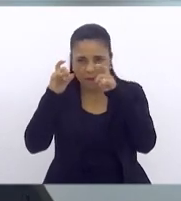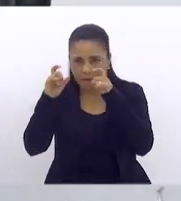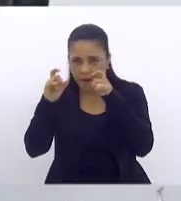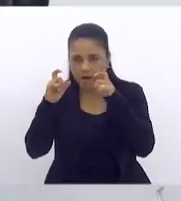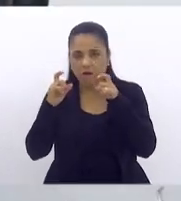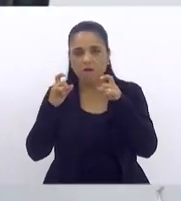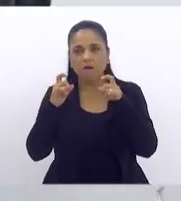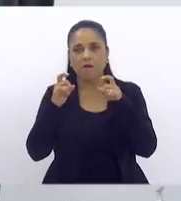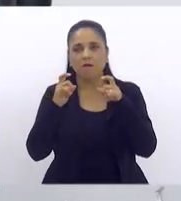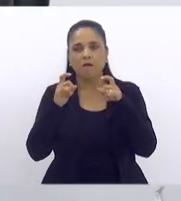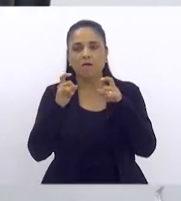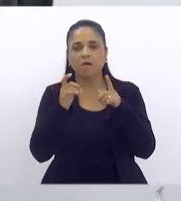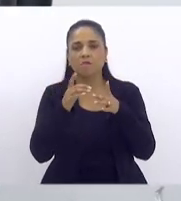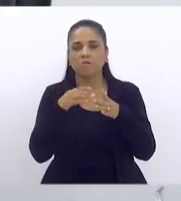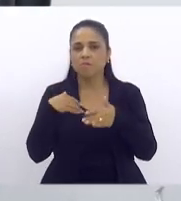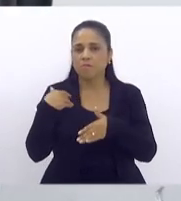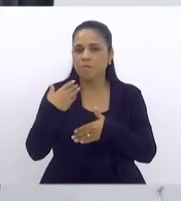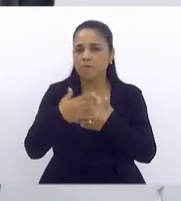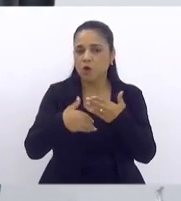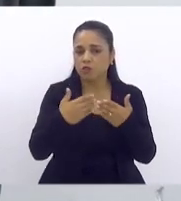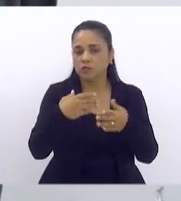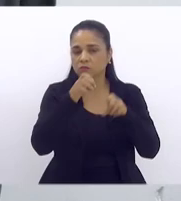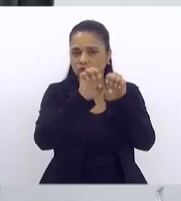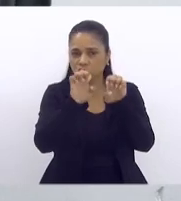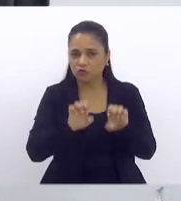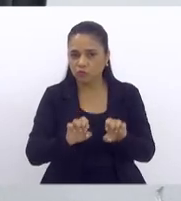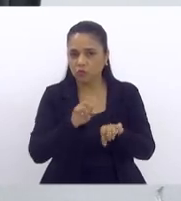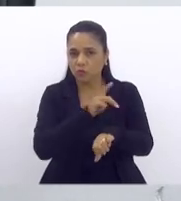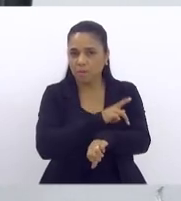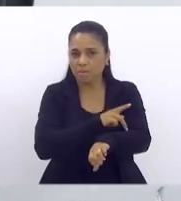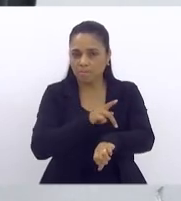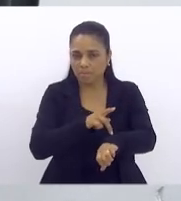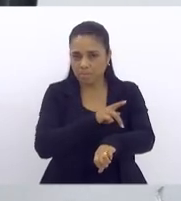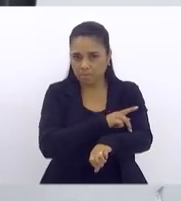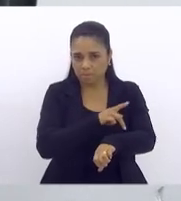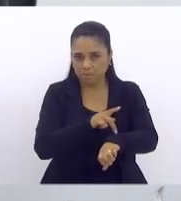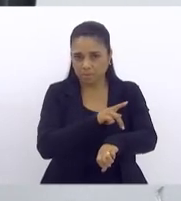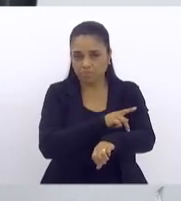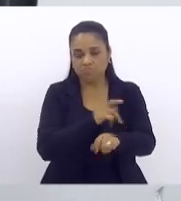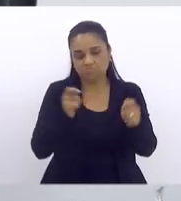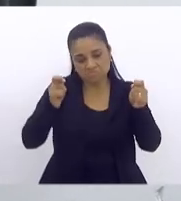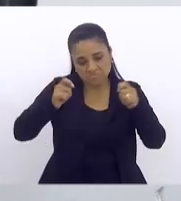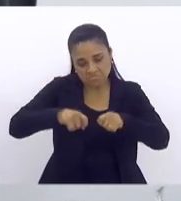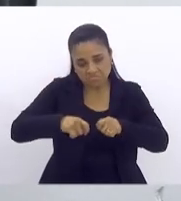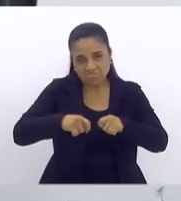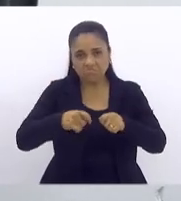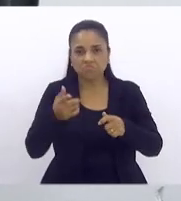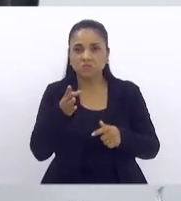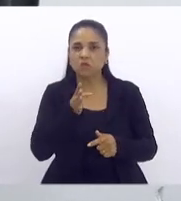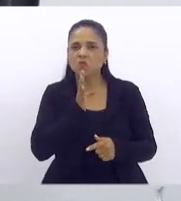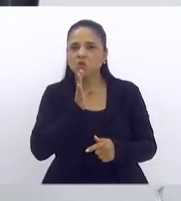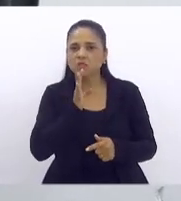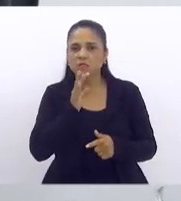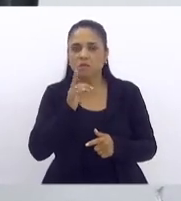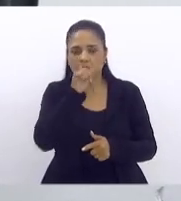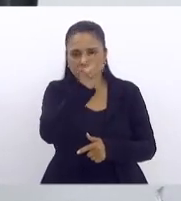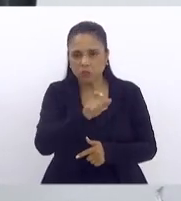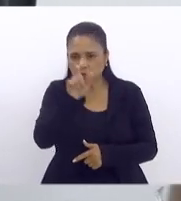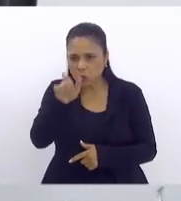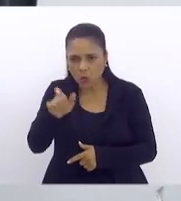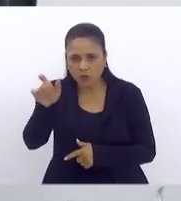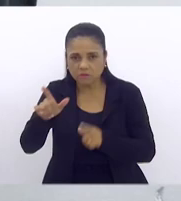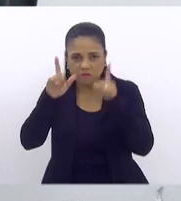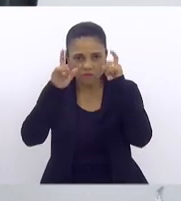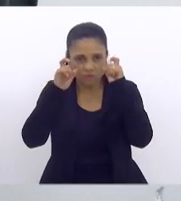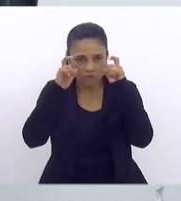um reconhecimento, um processo de estrutura pedagógico e didático que desse conta do reconhecimento de pessoas. Nós vimos